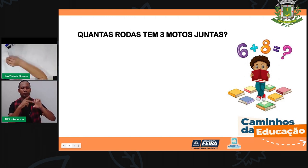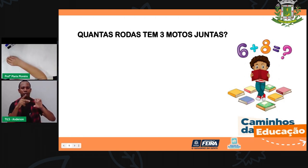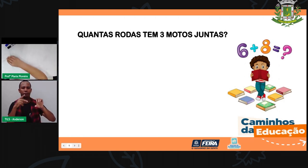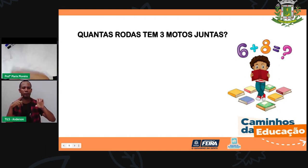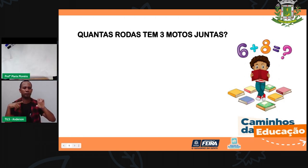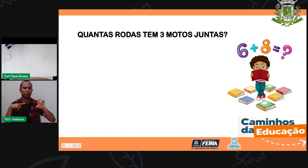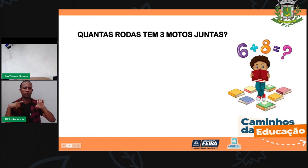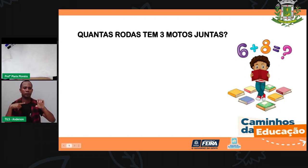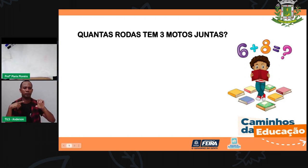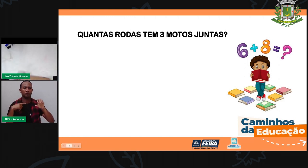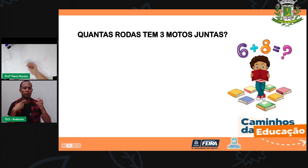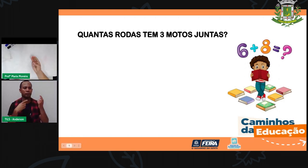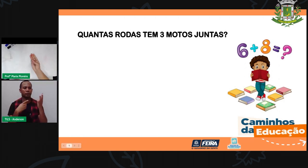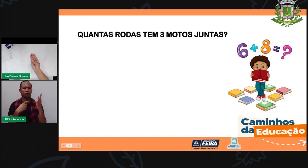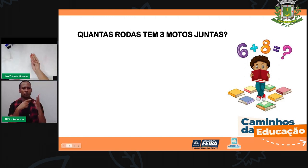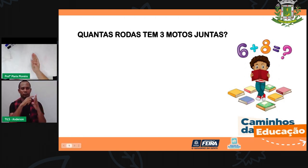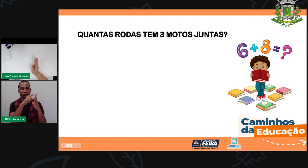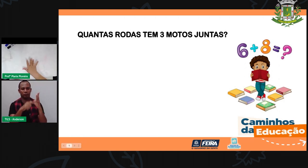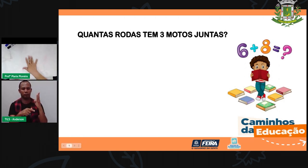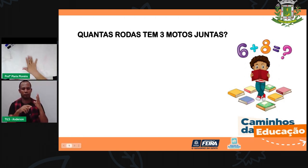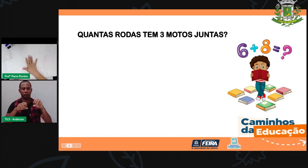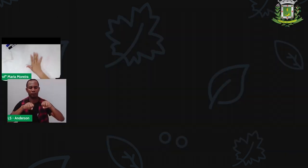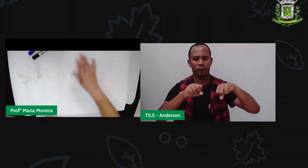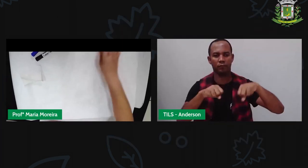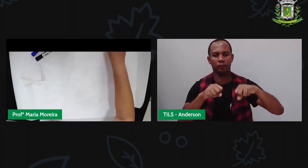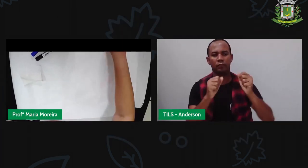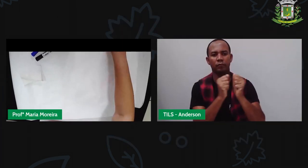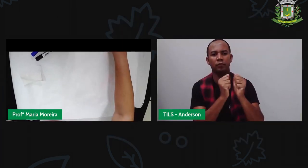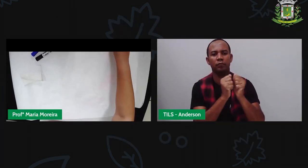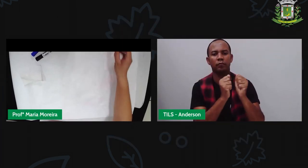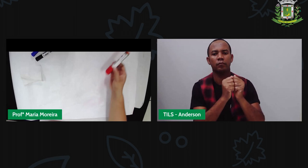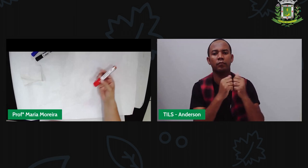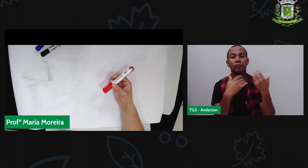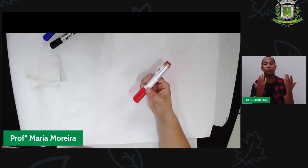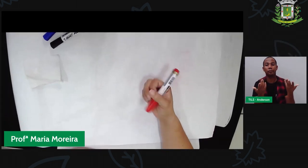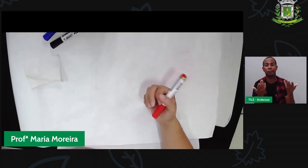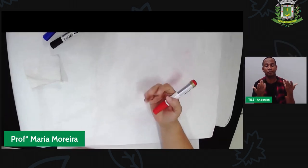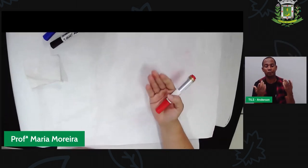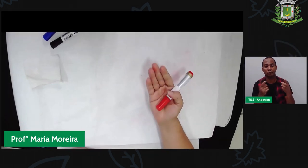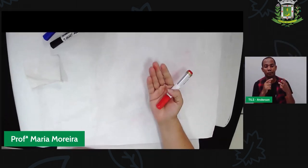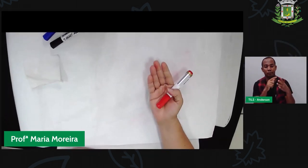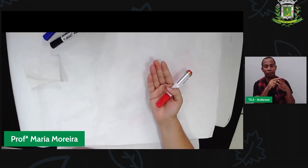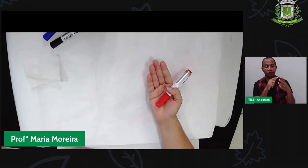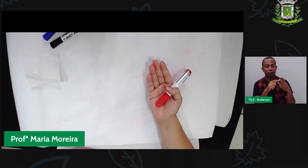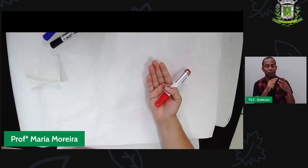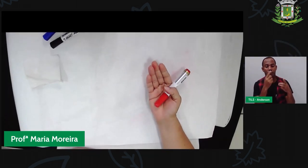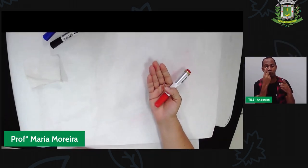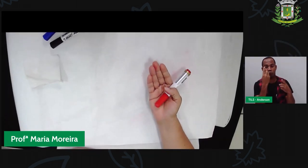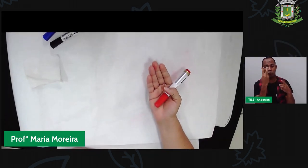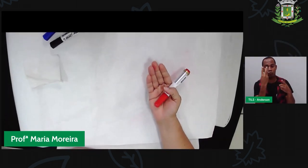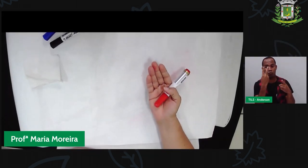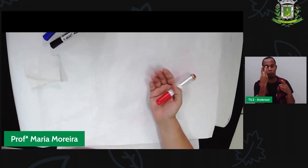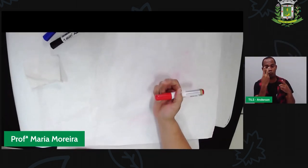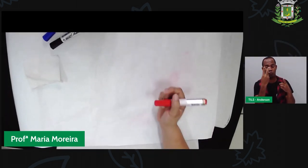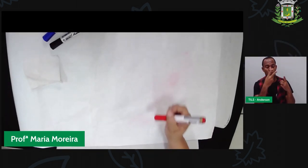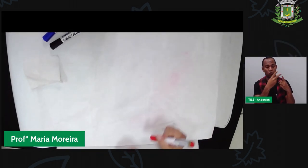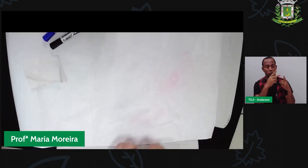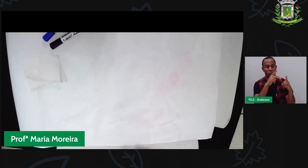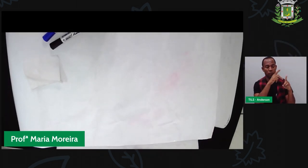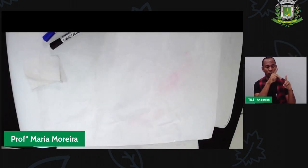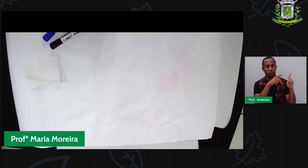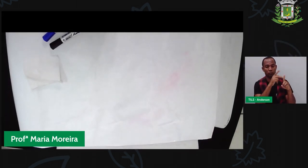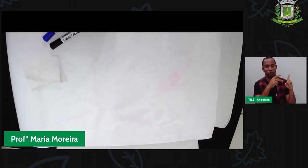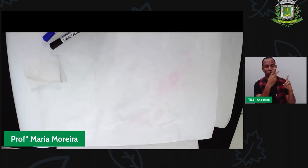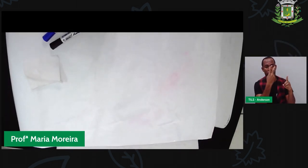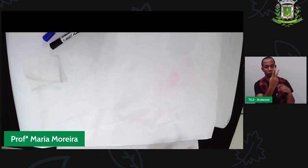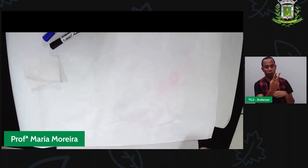juntas, né? Três motos, vamos aqui agora pro quadro. Já sei o quê? Que uma moto, ela tem o quê? Tem